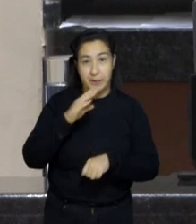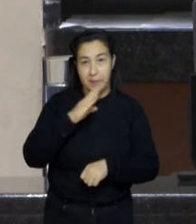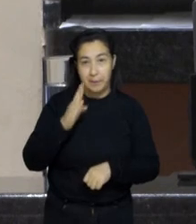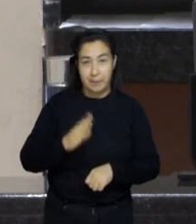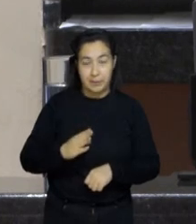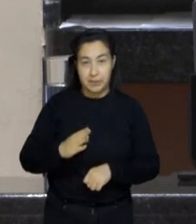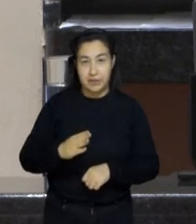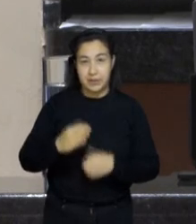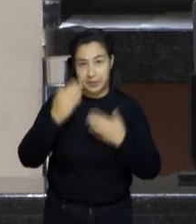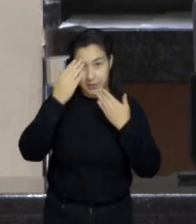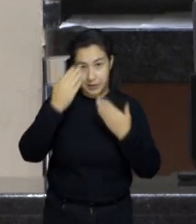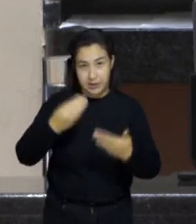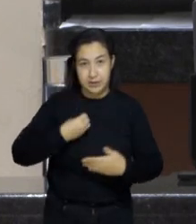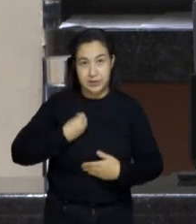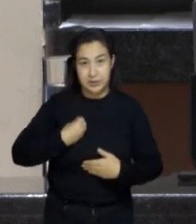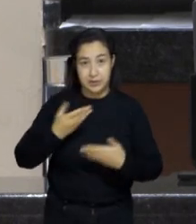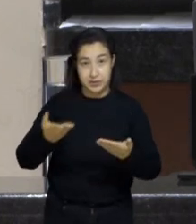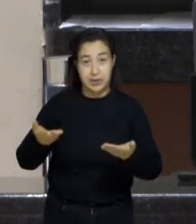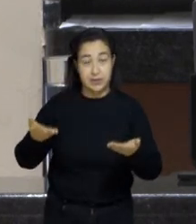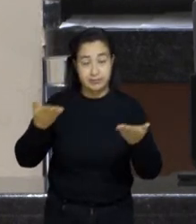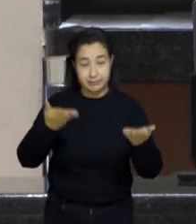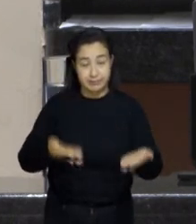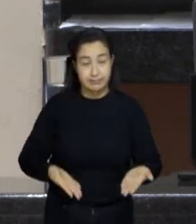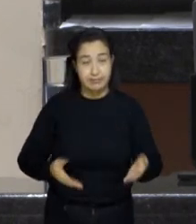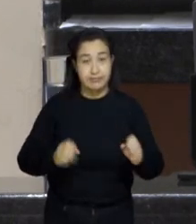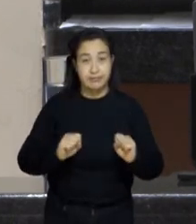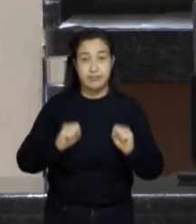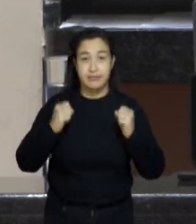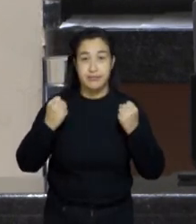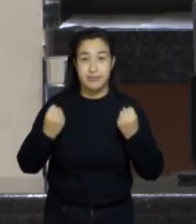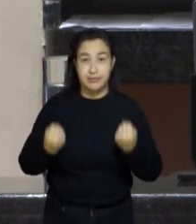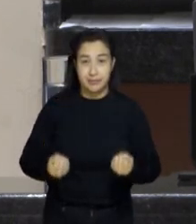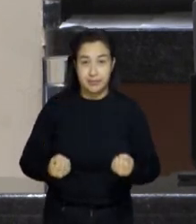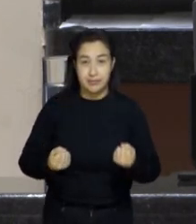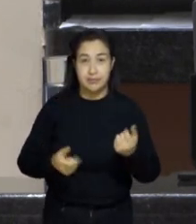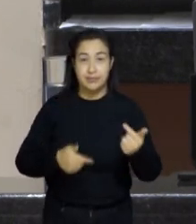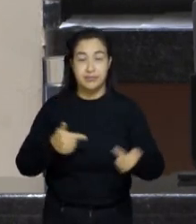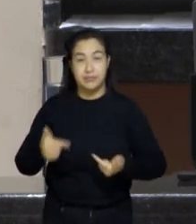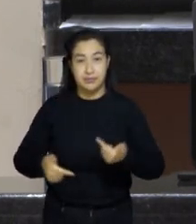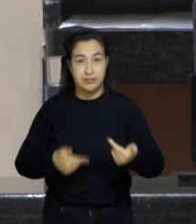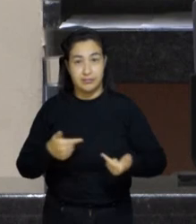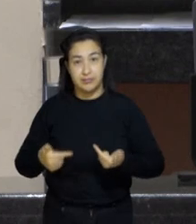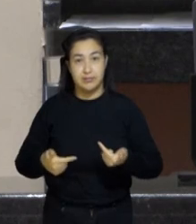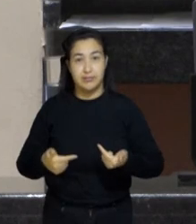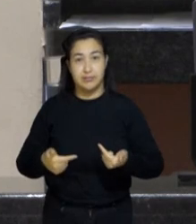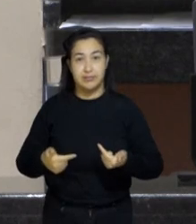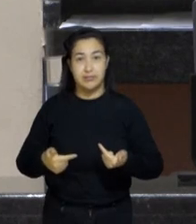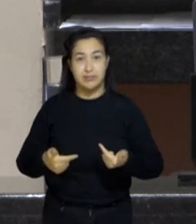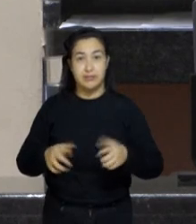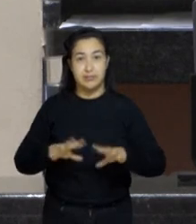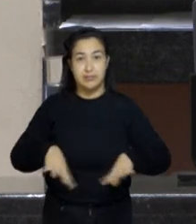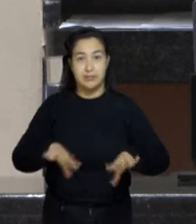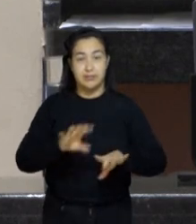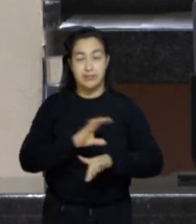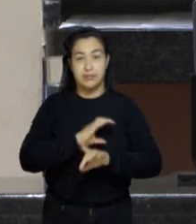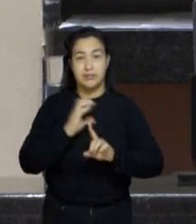presença e pela dedicação, pelo serviço prestado a comunidade. E